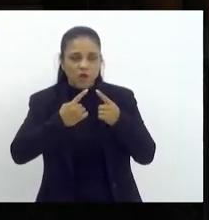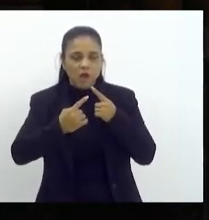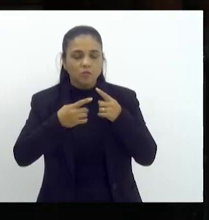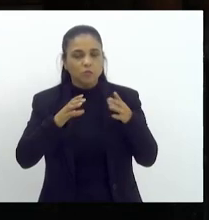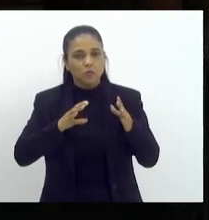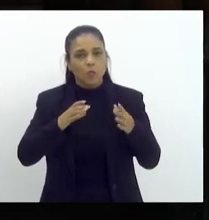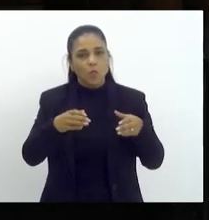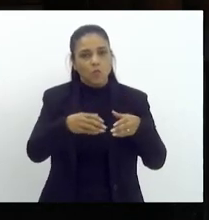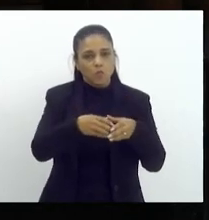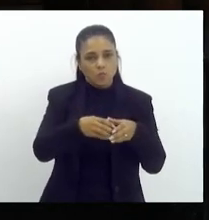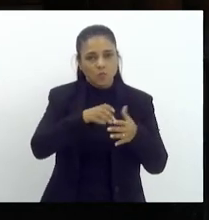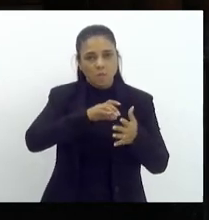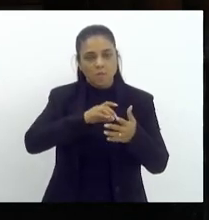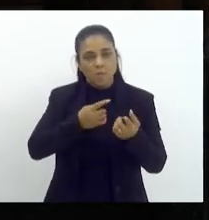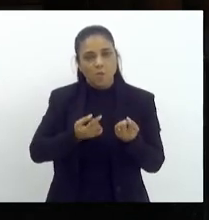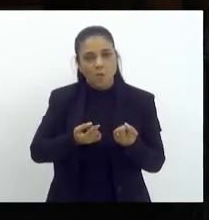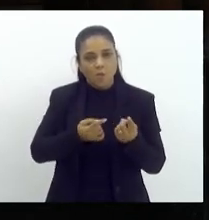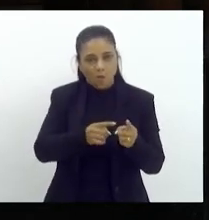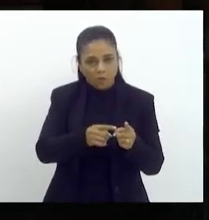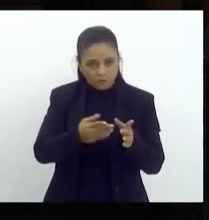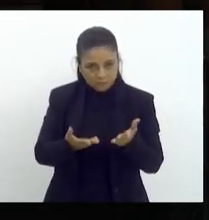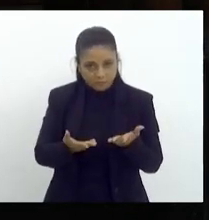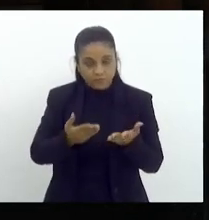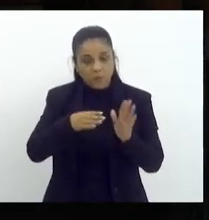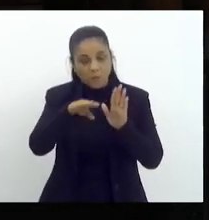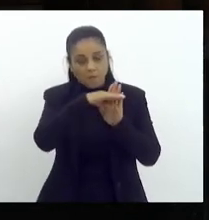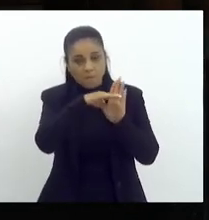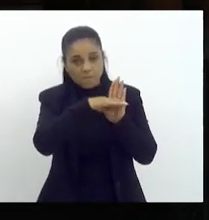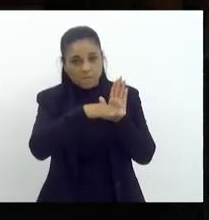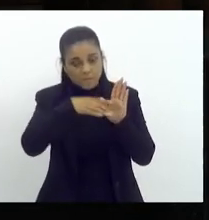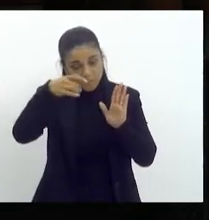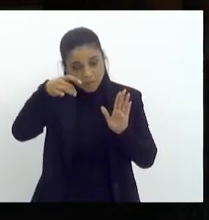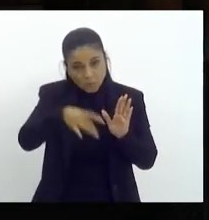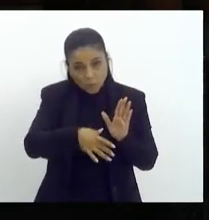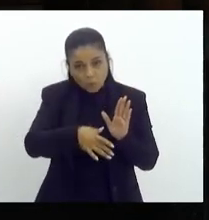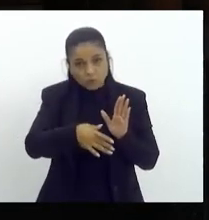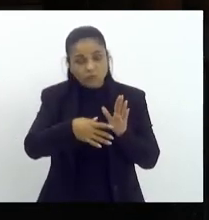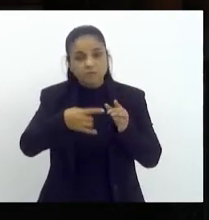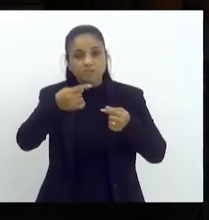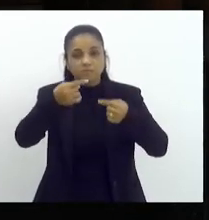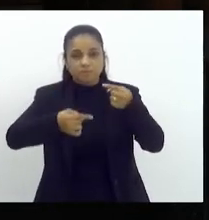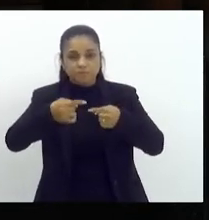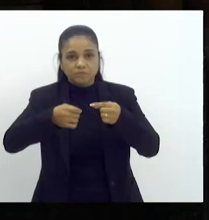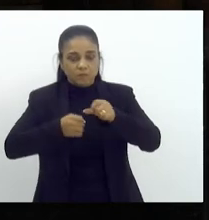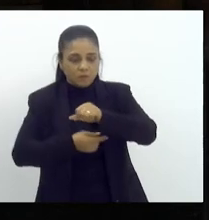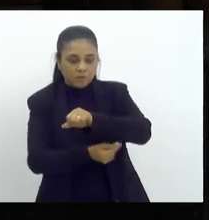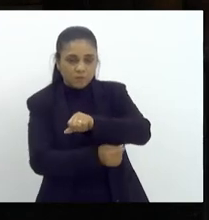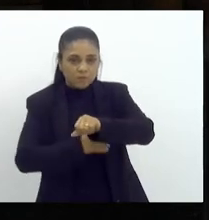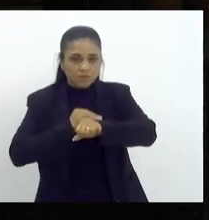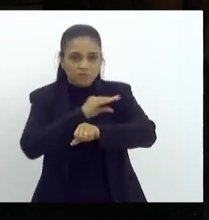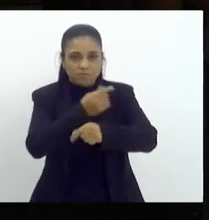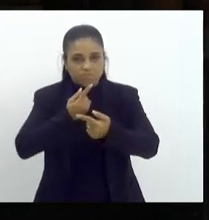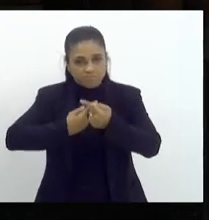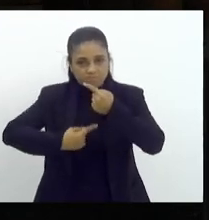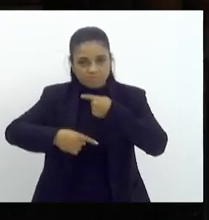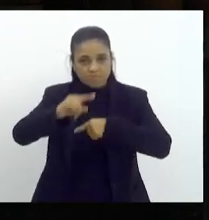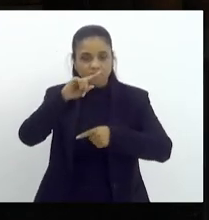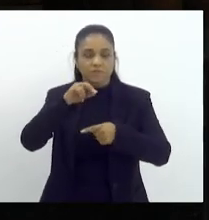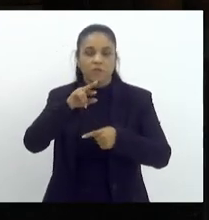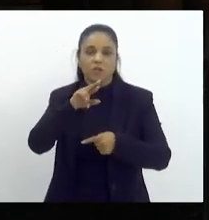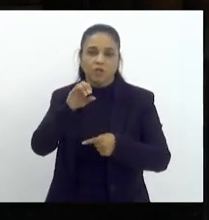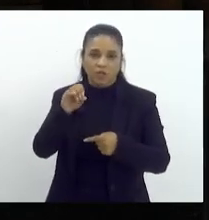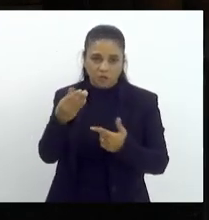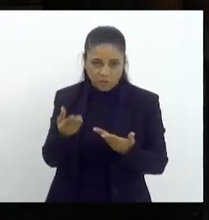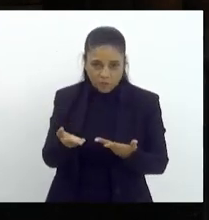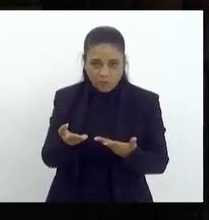principalmente sobre tudo nessa última pauta que a gente está tratando do supera RJ é vossa excelência com toda